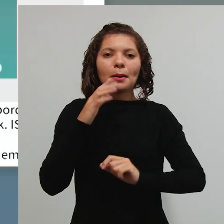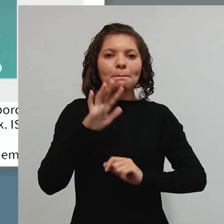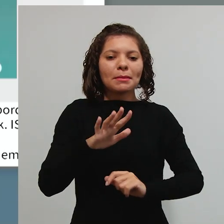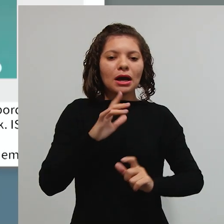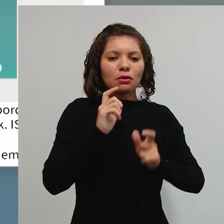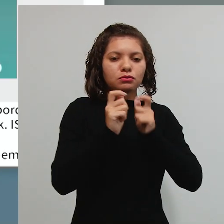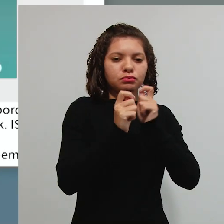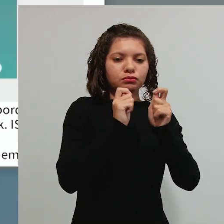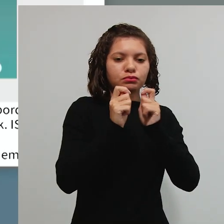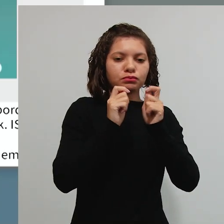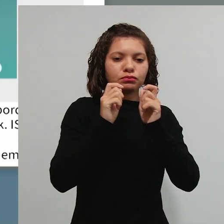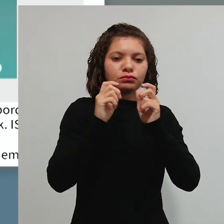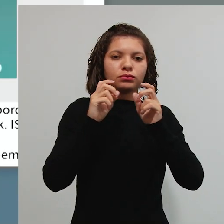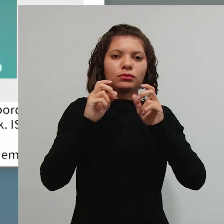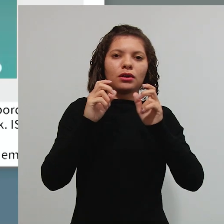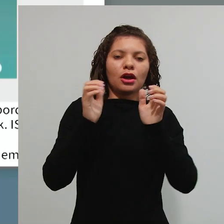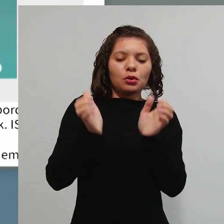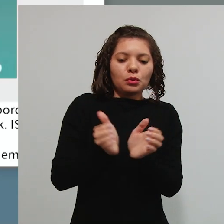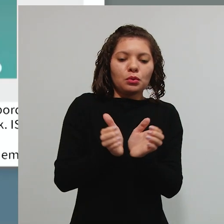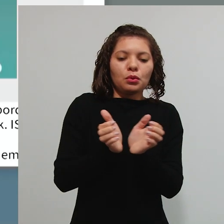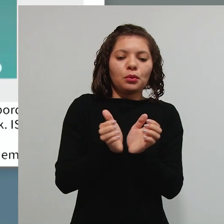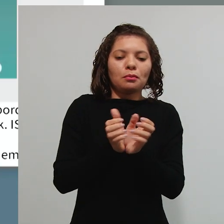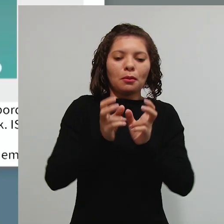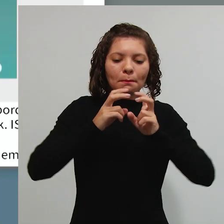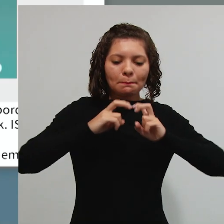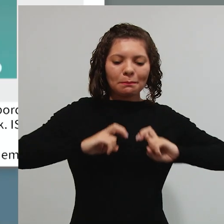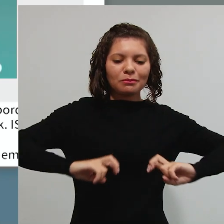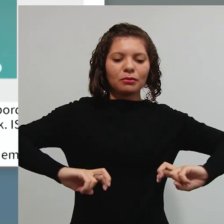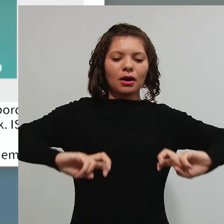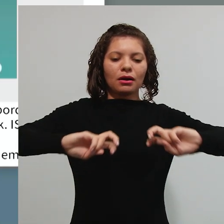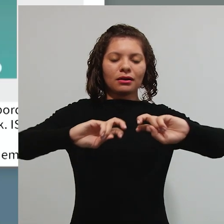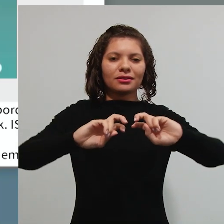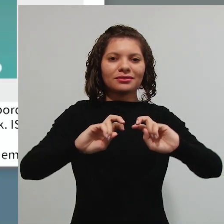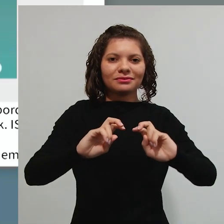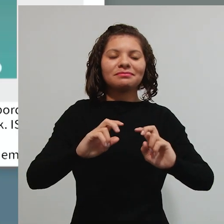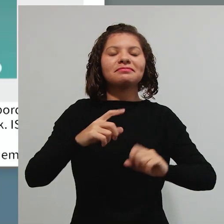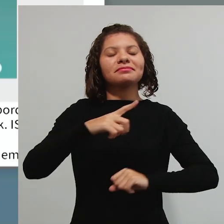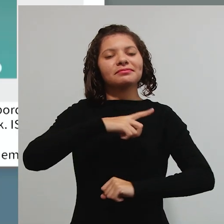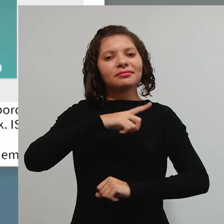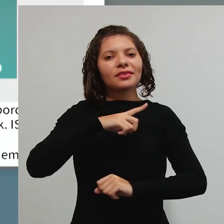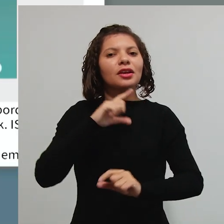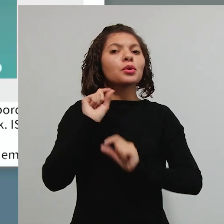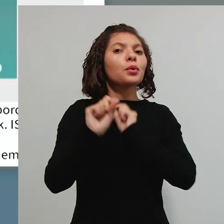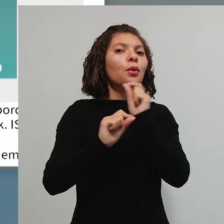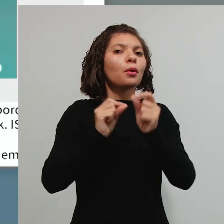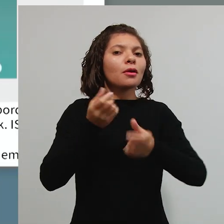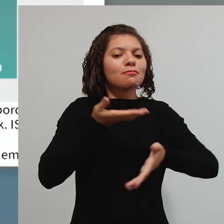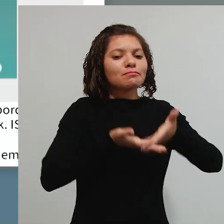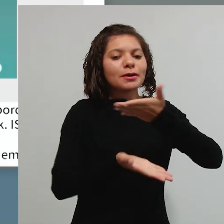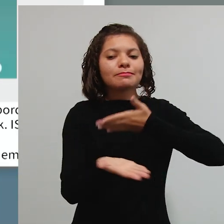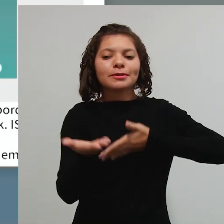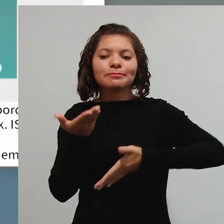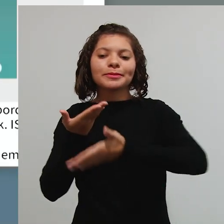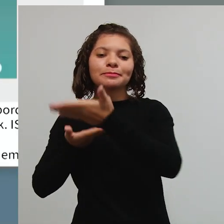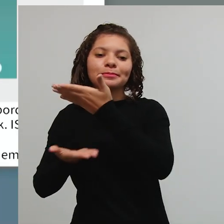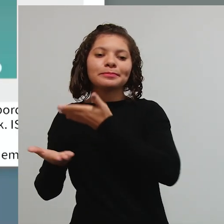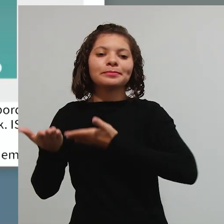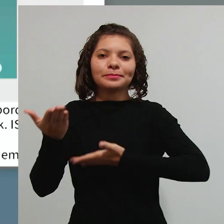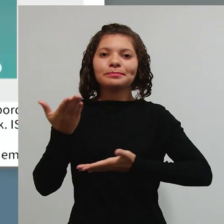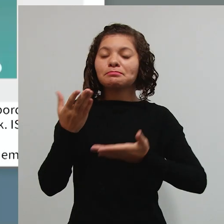grupo, tá? Essa visão de grupo, ela vai emergir como? Ela emerge a partir da interação entre os